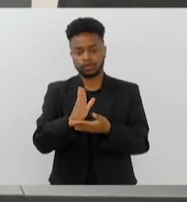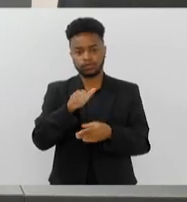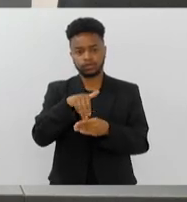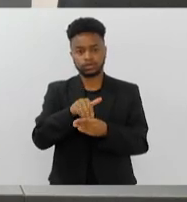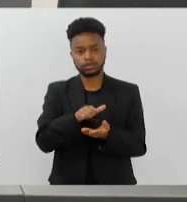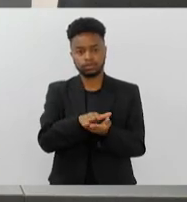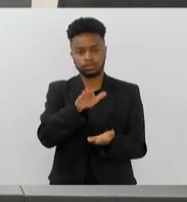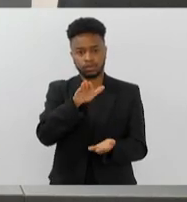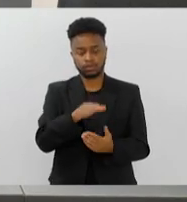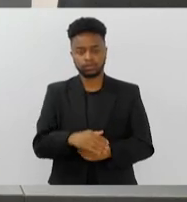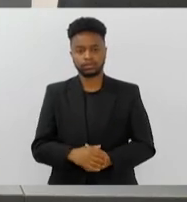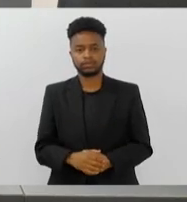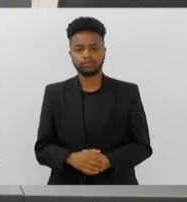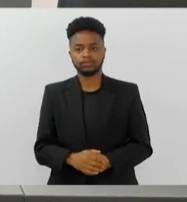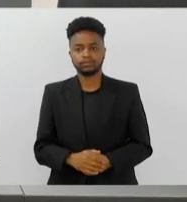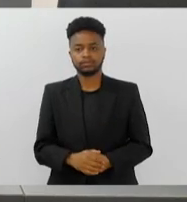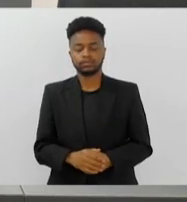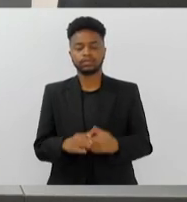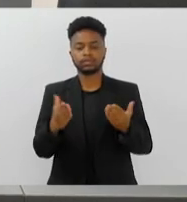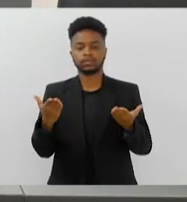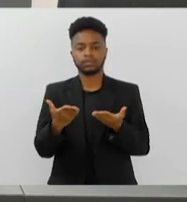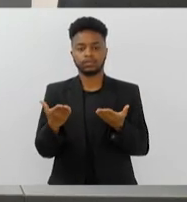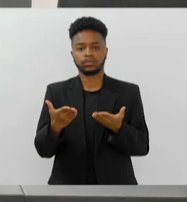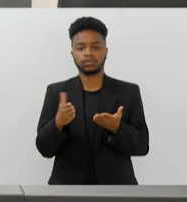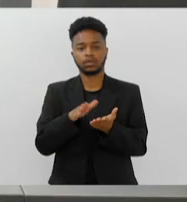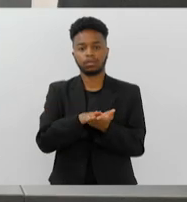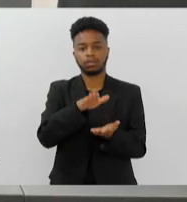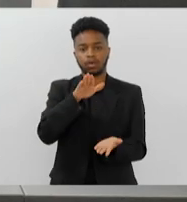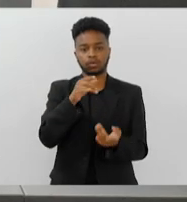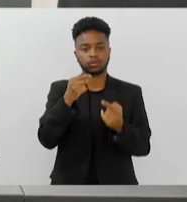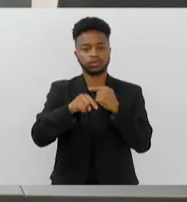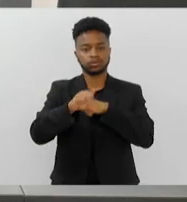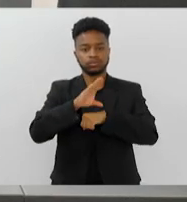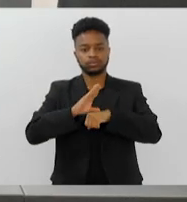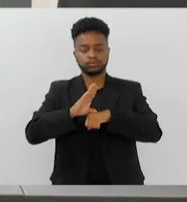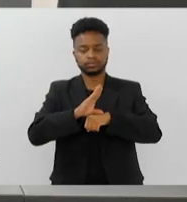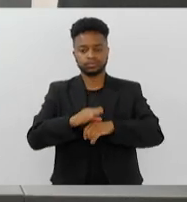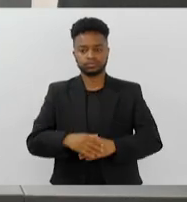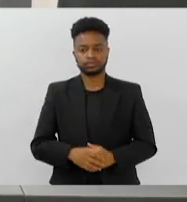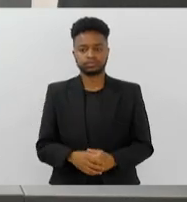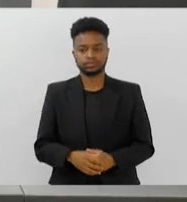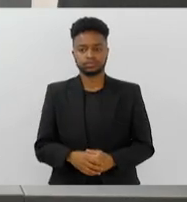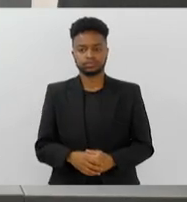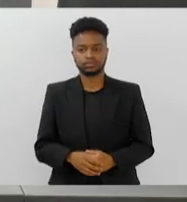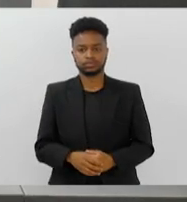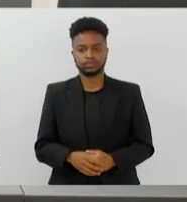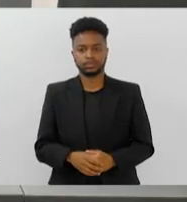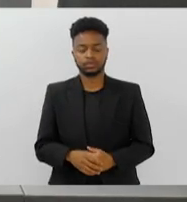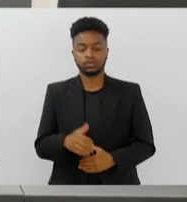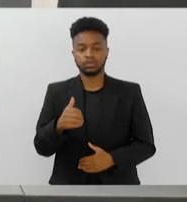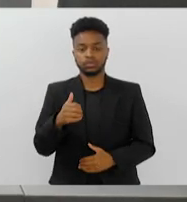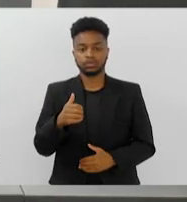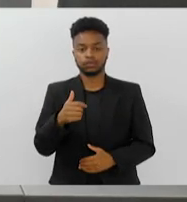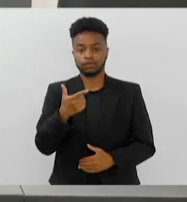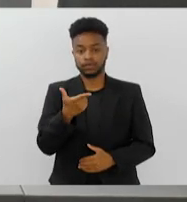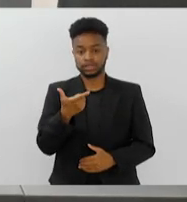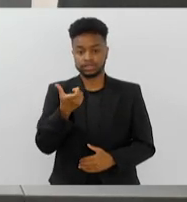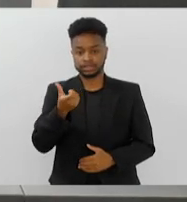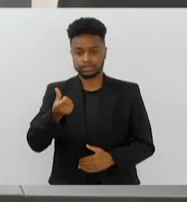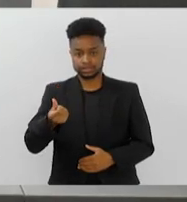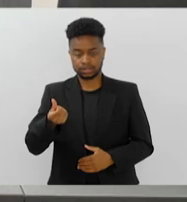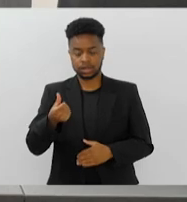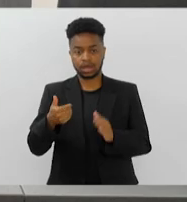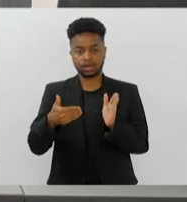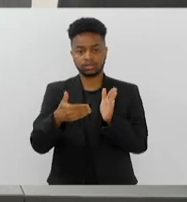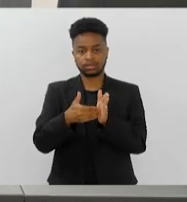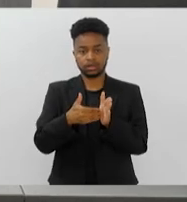bloco. Passemos, então, ao bloco das inconstitucionalidades, que vão do item 26